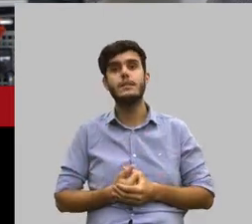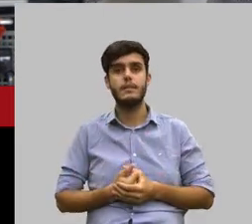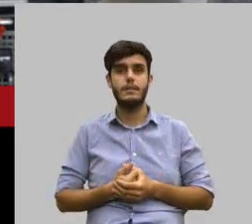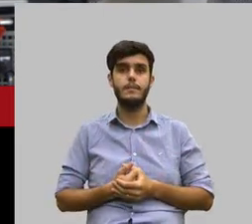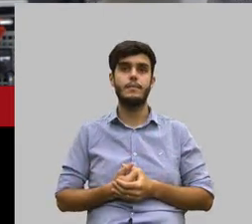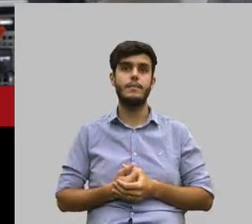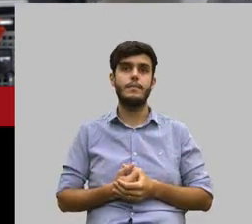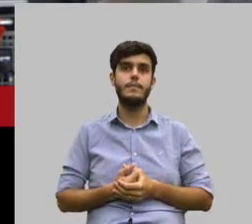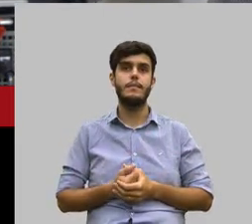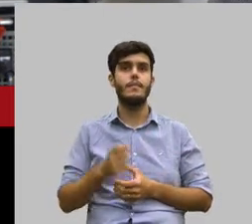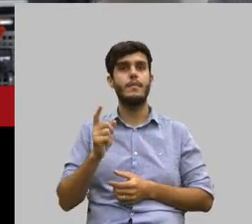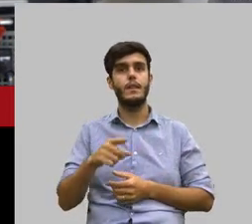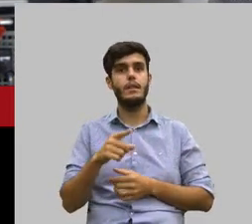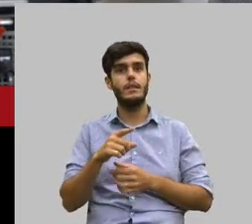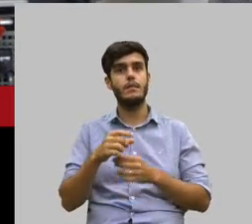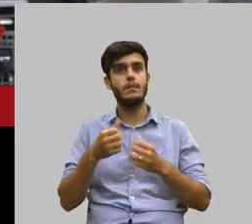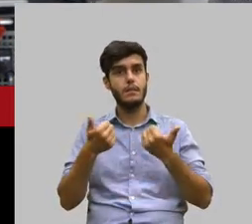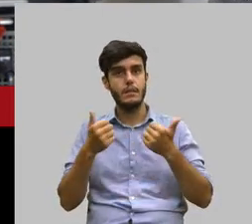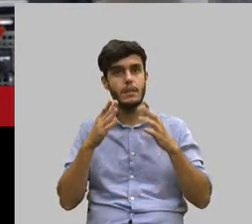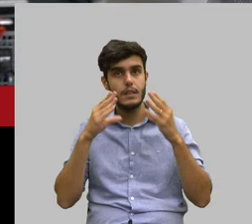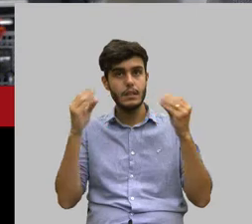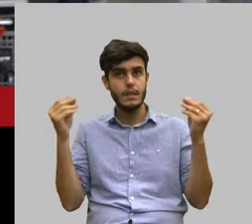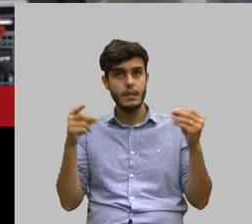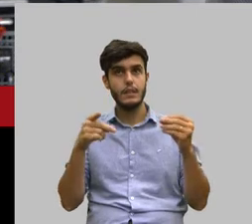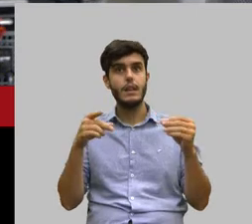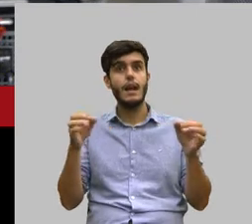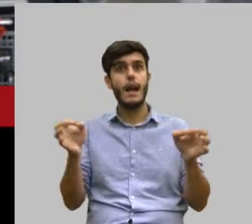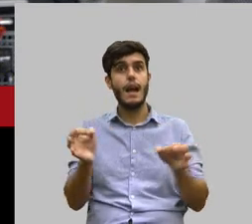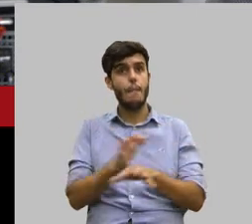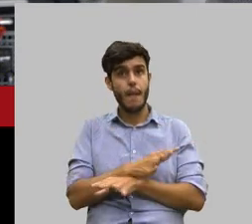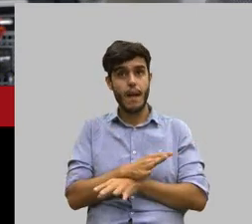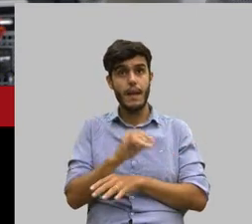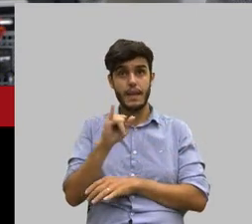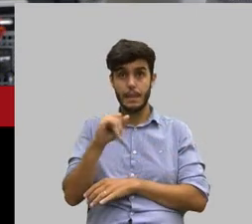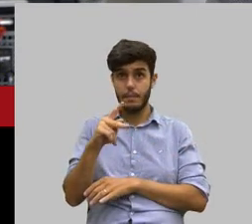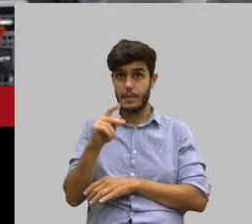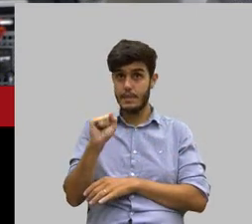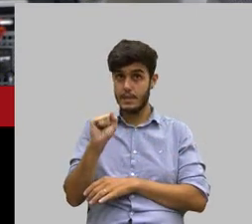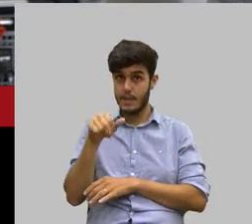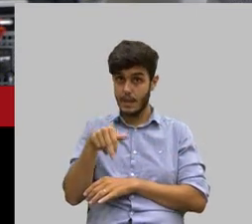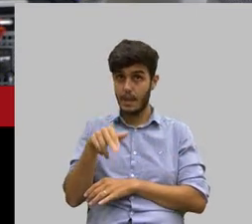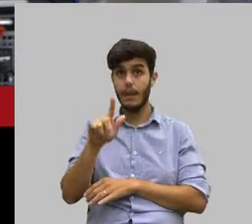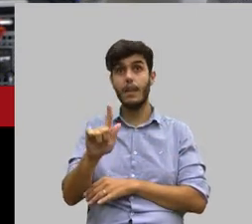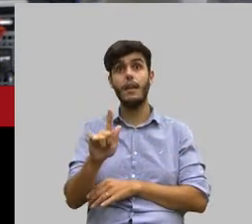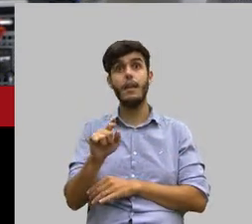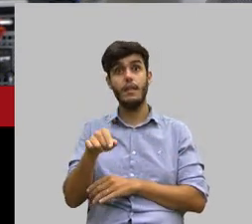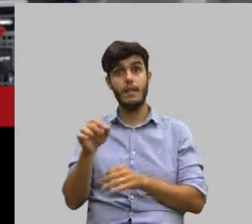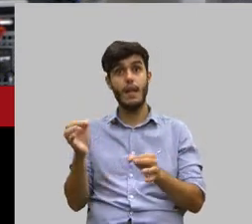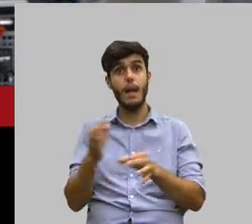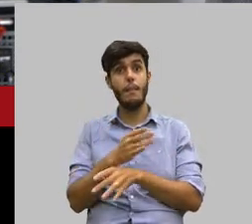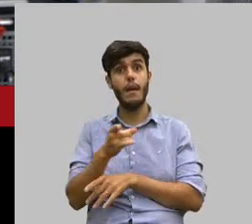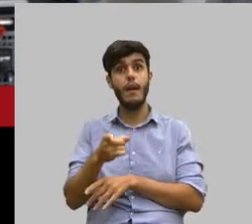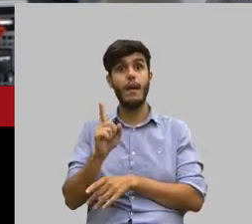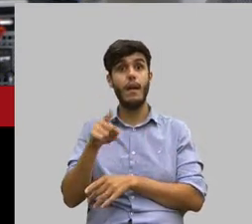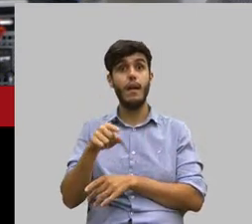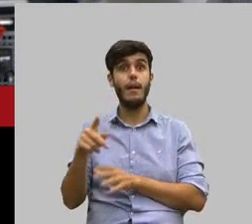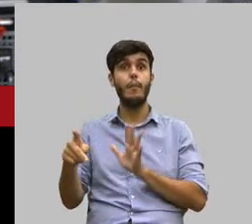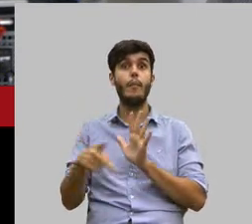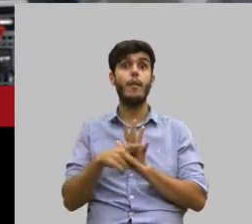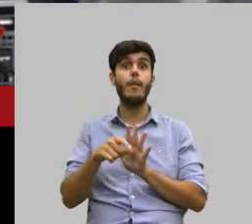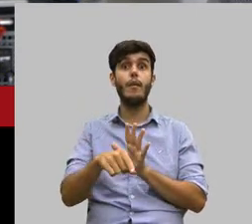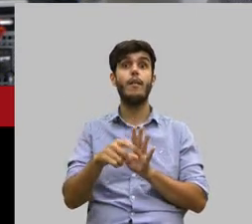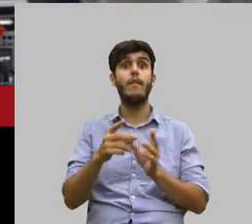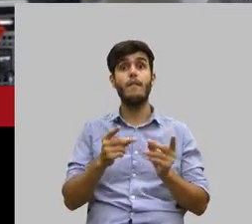tiver tá tudo bem para vocês acabar com ipseng porque esse é o futuro porque o patrimônio do ipseng vai ser